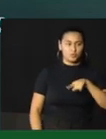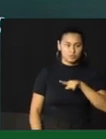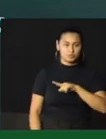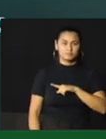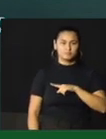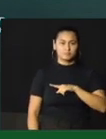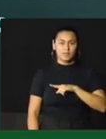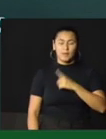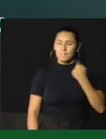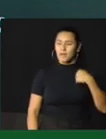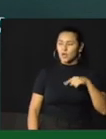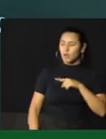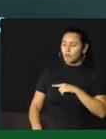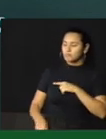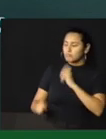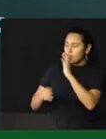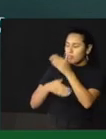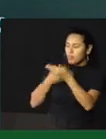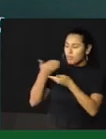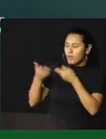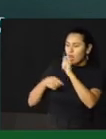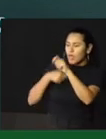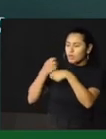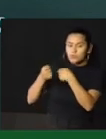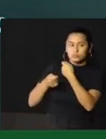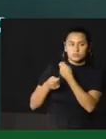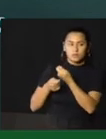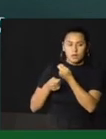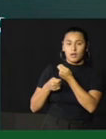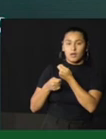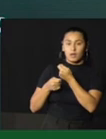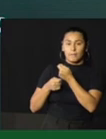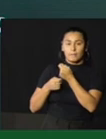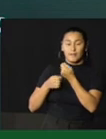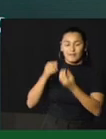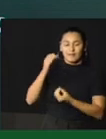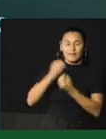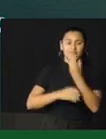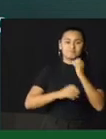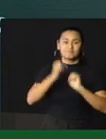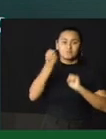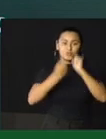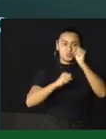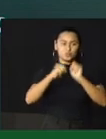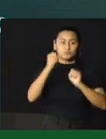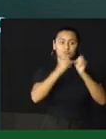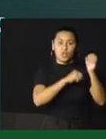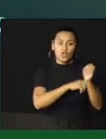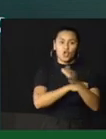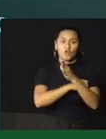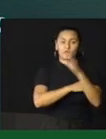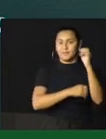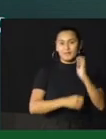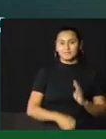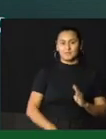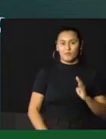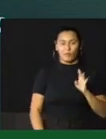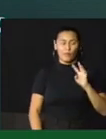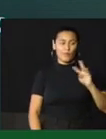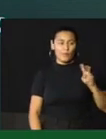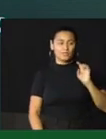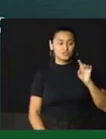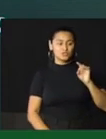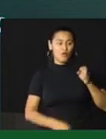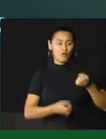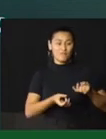para sentar na mesa e negociar austri ação do Brasil não basta a gente exportar amô e metanol nós queremos